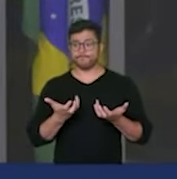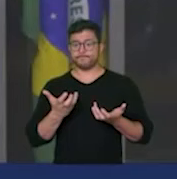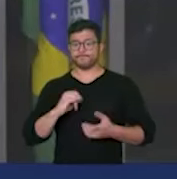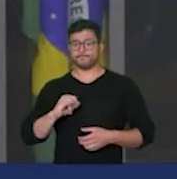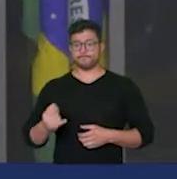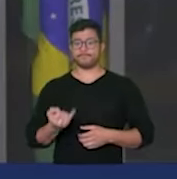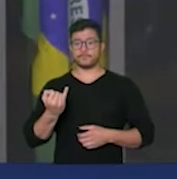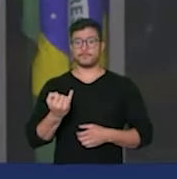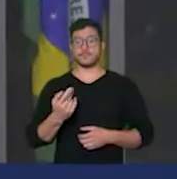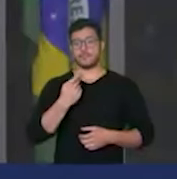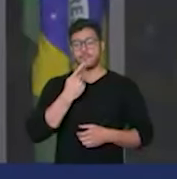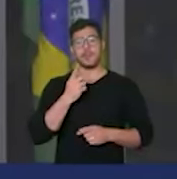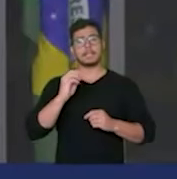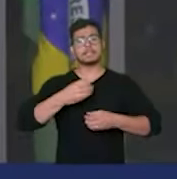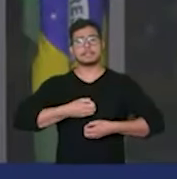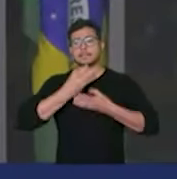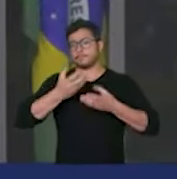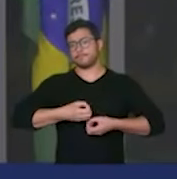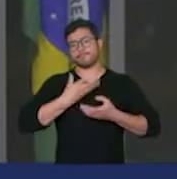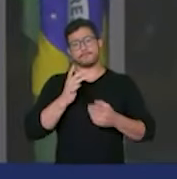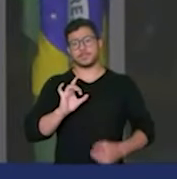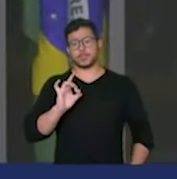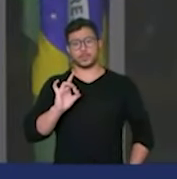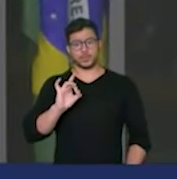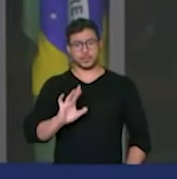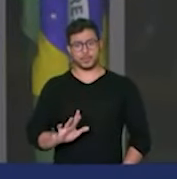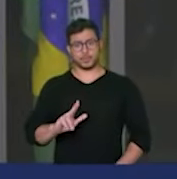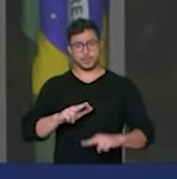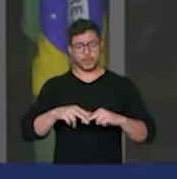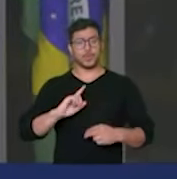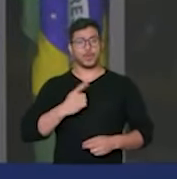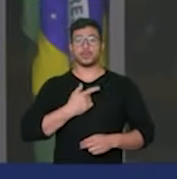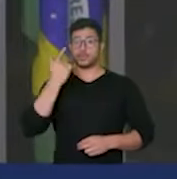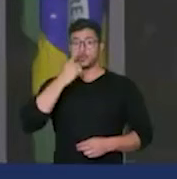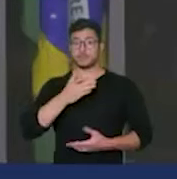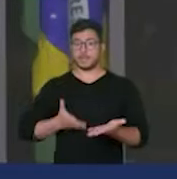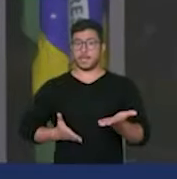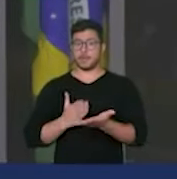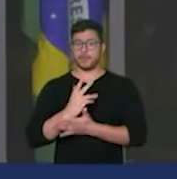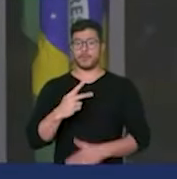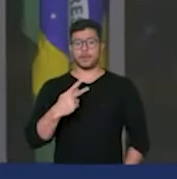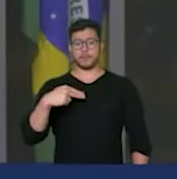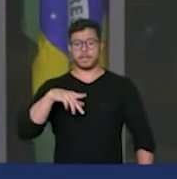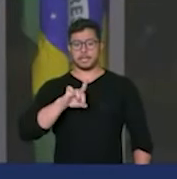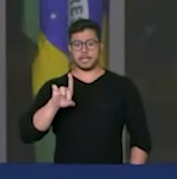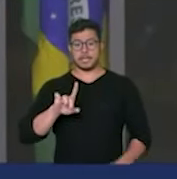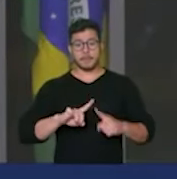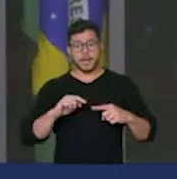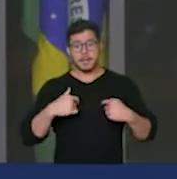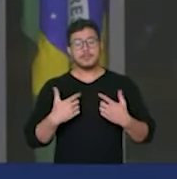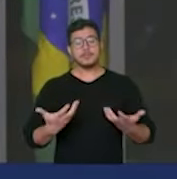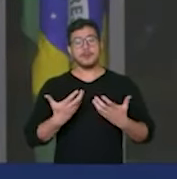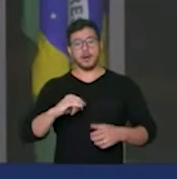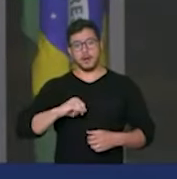apenas usar esse tempo de liderança para dar esse depoimento, que a gente conseguiu aqui aprovar o PND, mas dar um testemunho pessoal de como